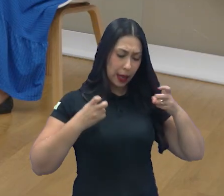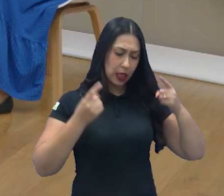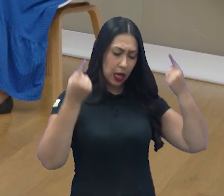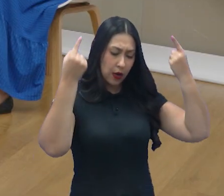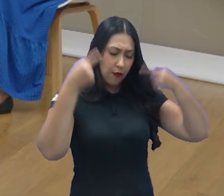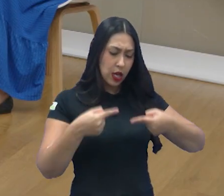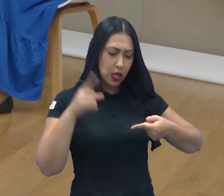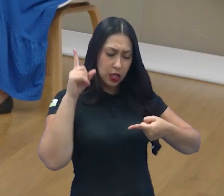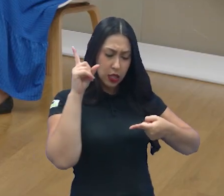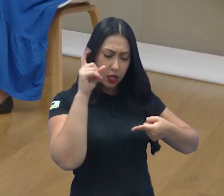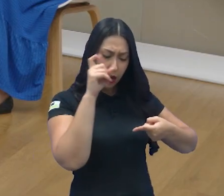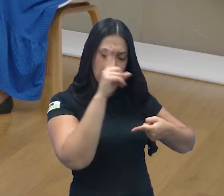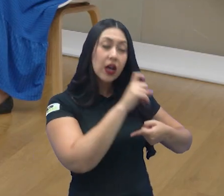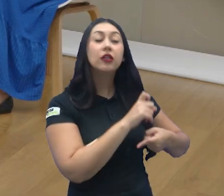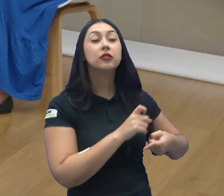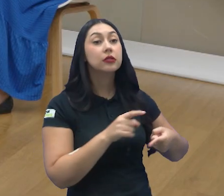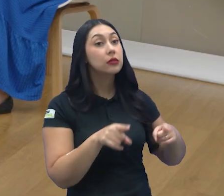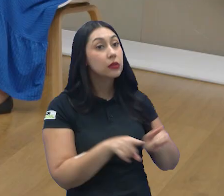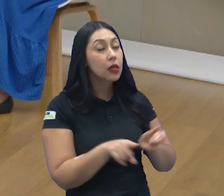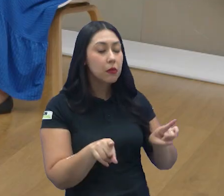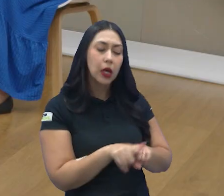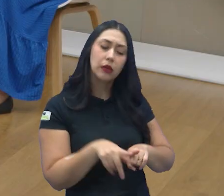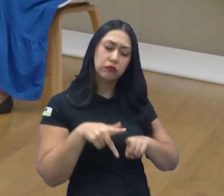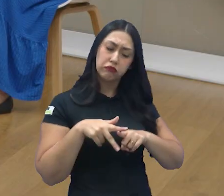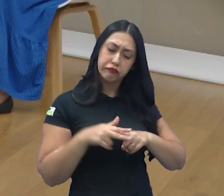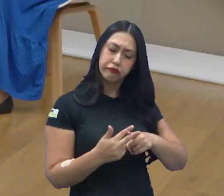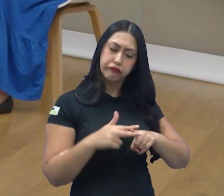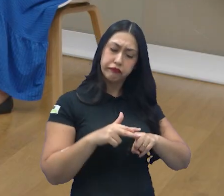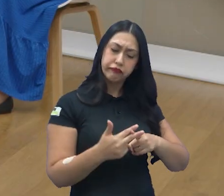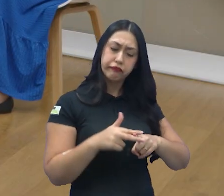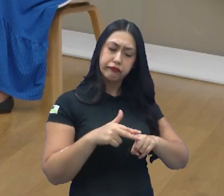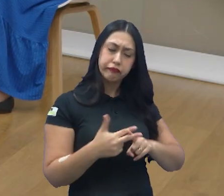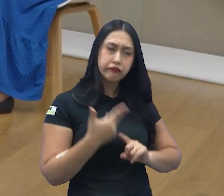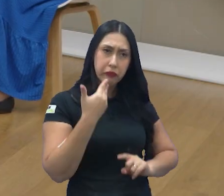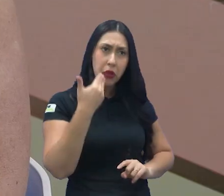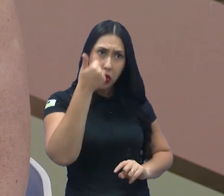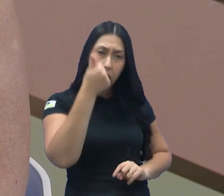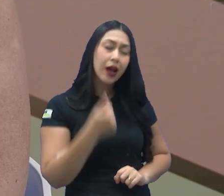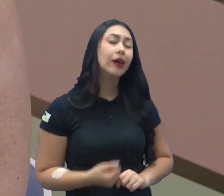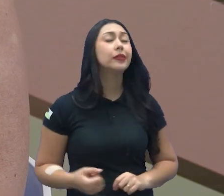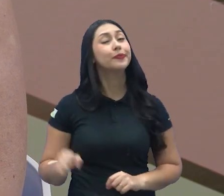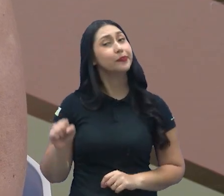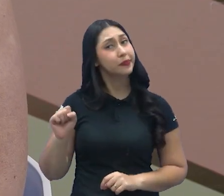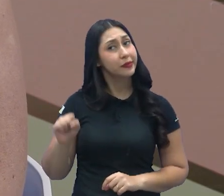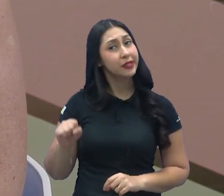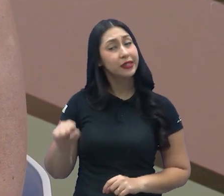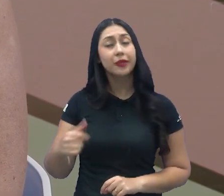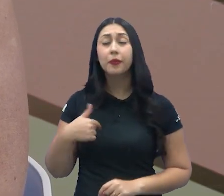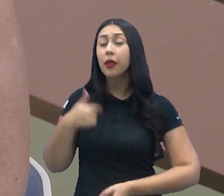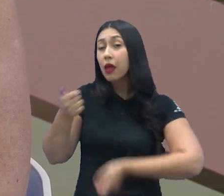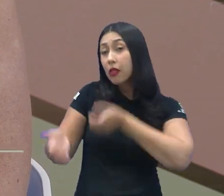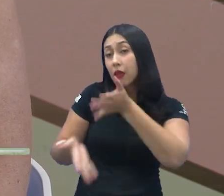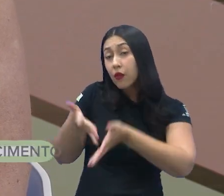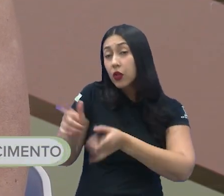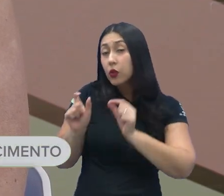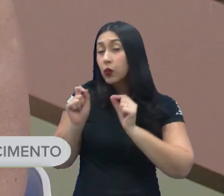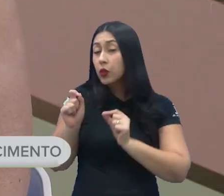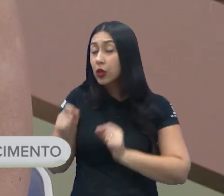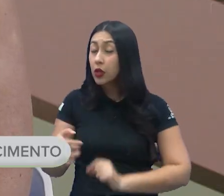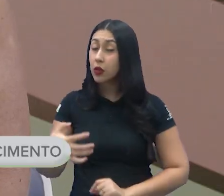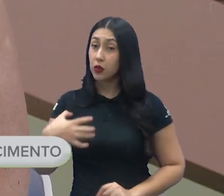aquilo que você falou, né? Corrigir ali a rota. Eu costumo dizer que temperamentos é